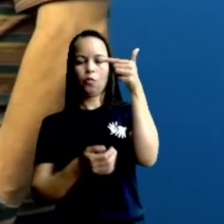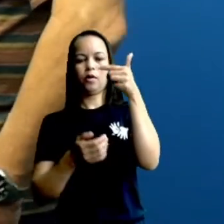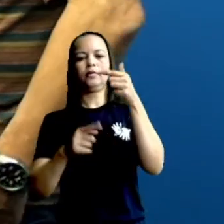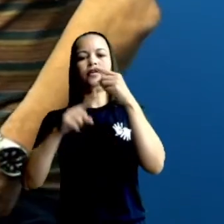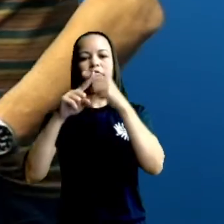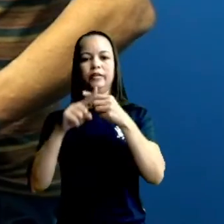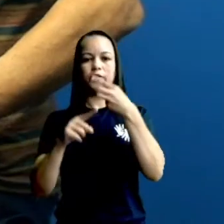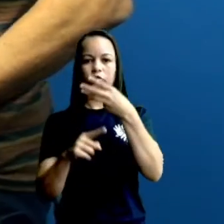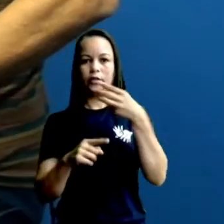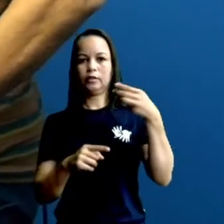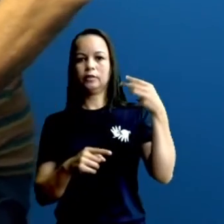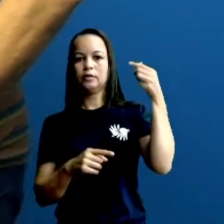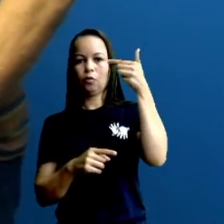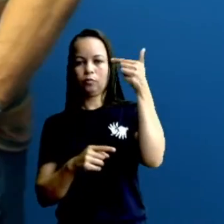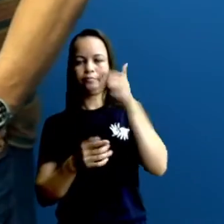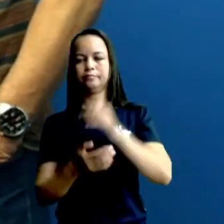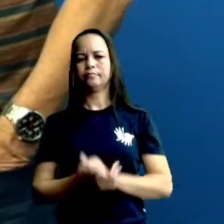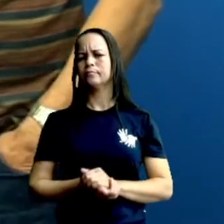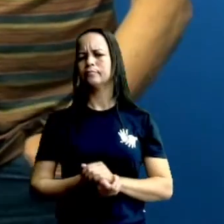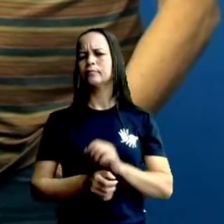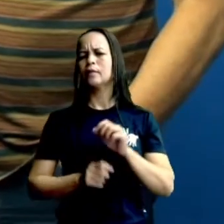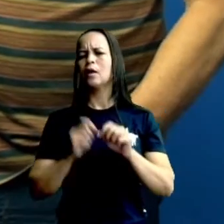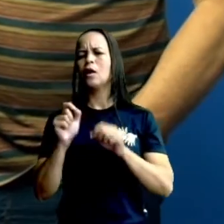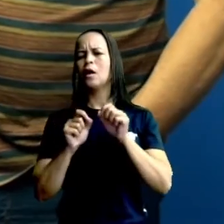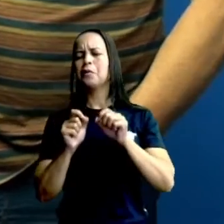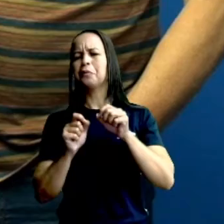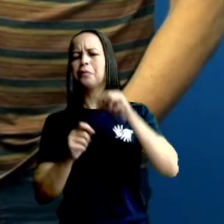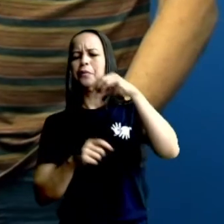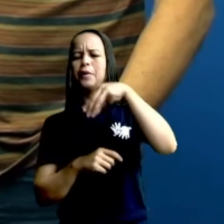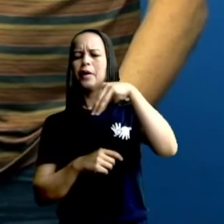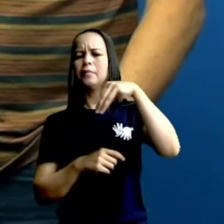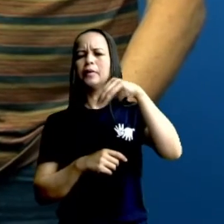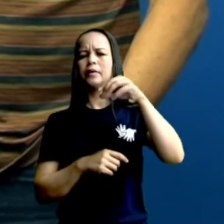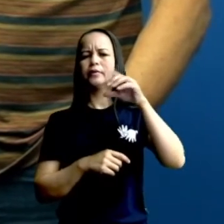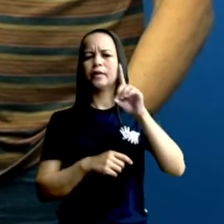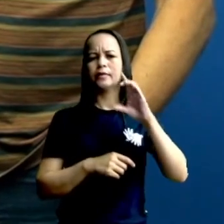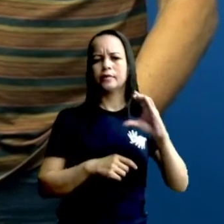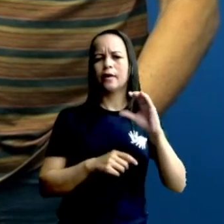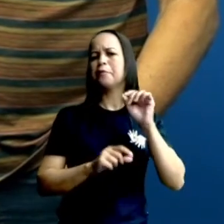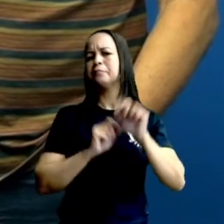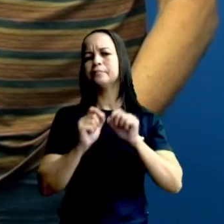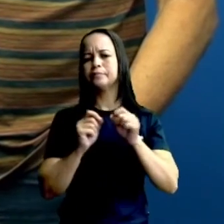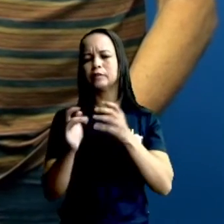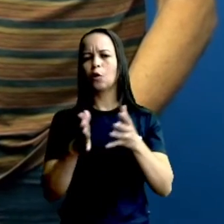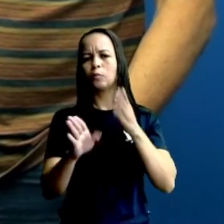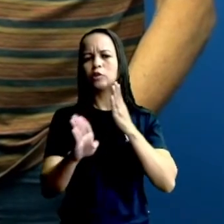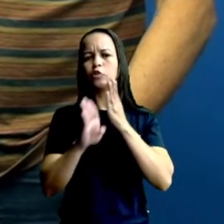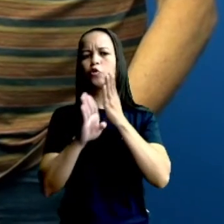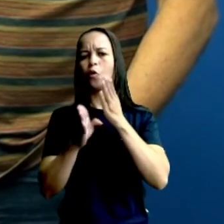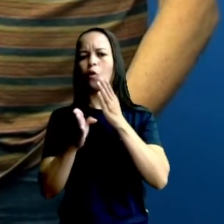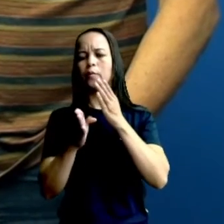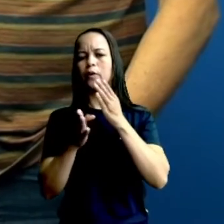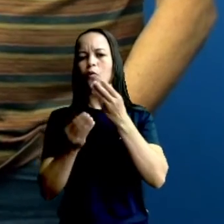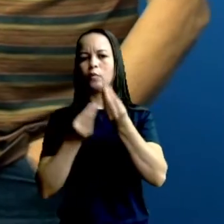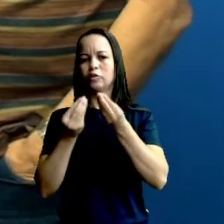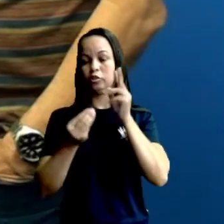Ok? O que é o MDC? Como é que a gente descobre o MDC? A gente viu agora na tela